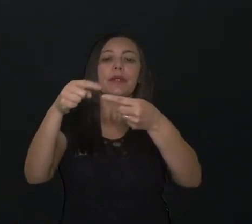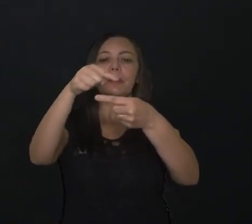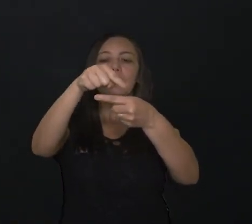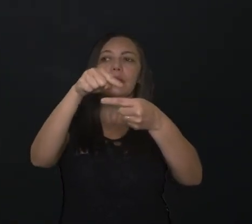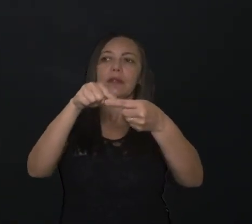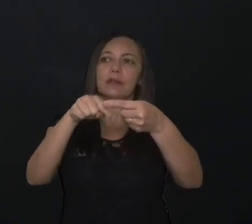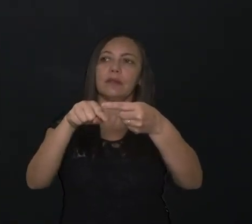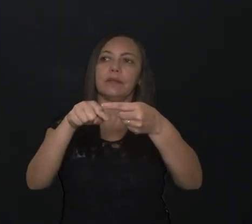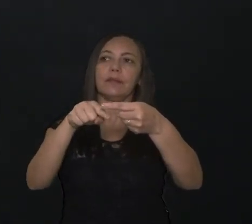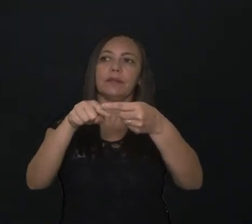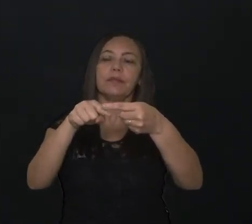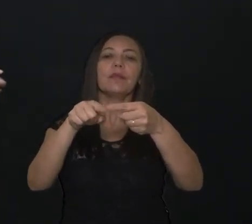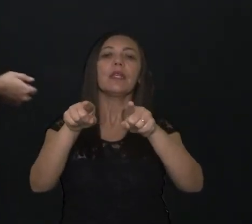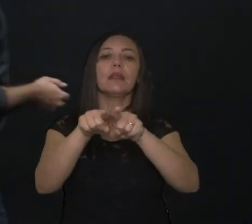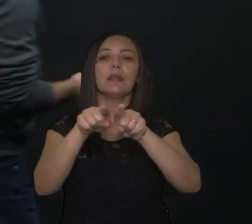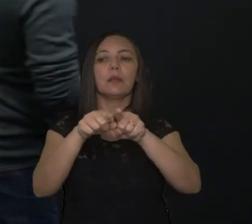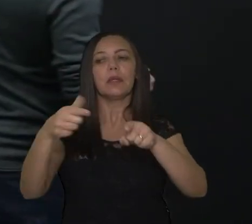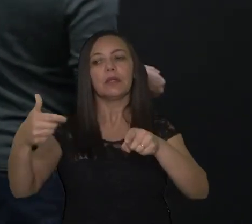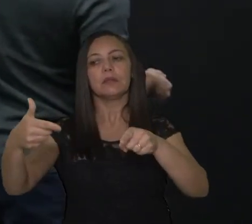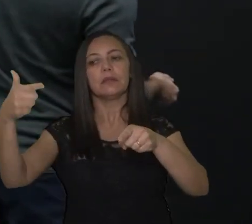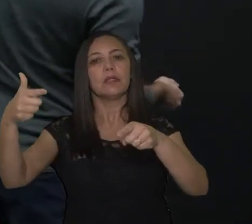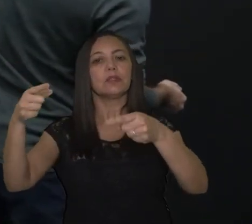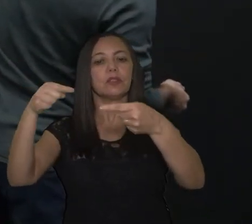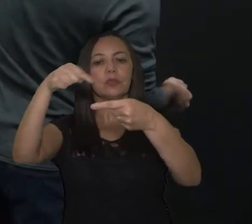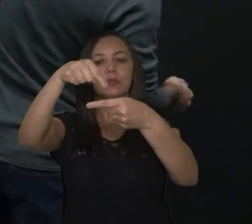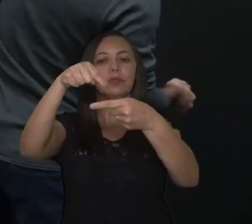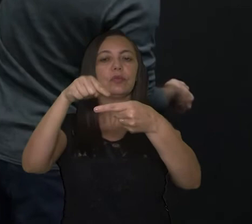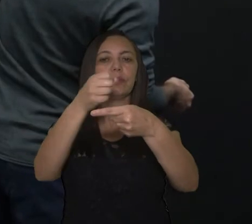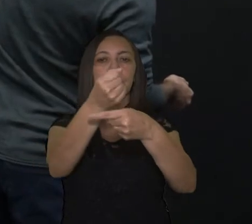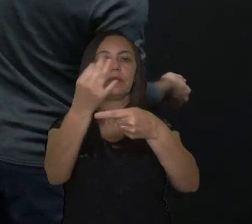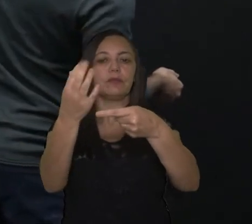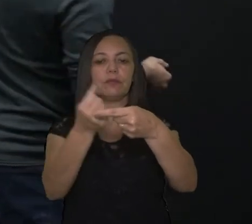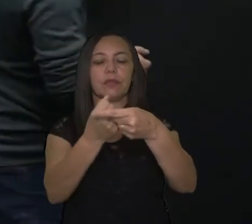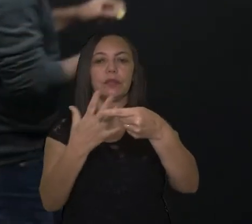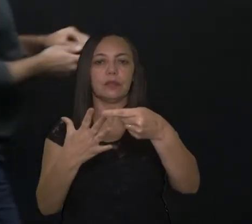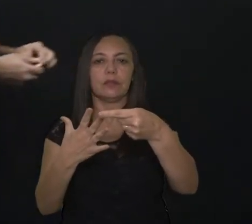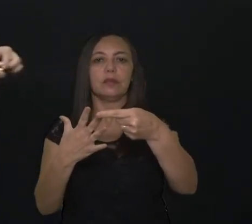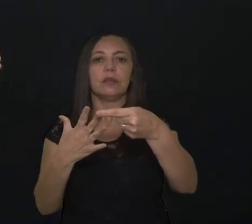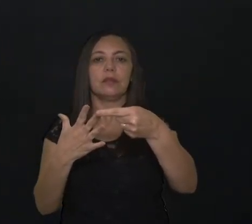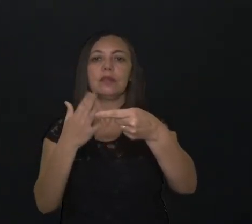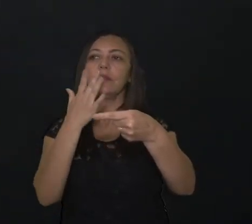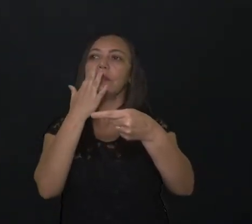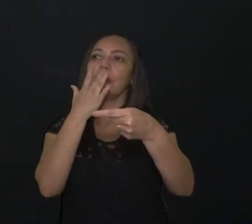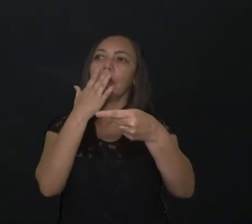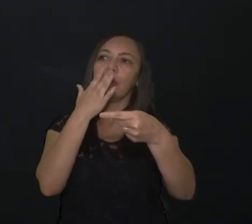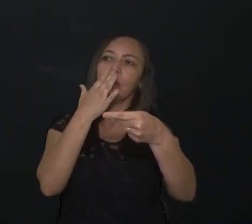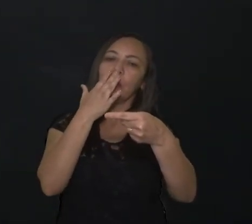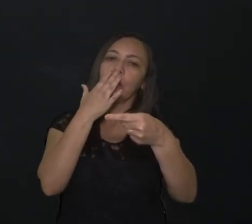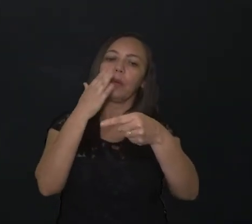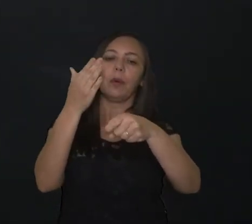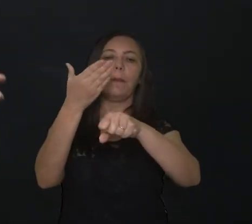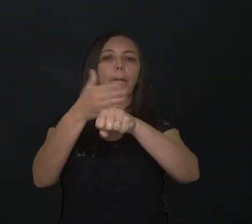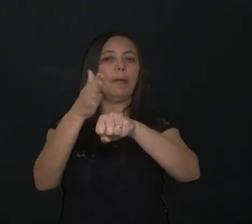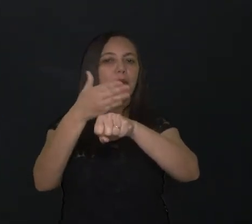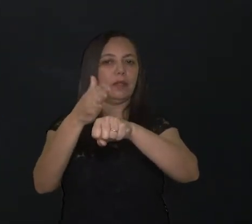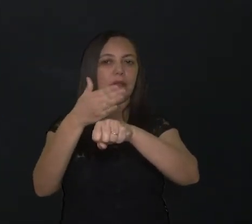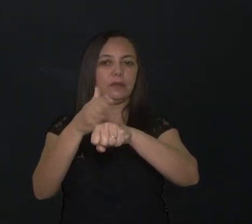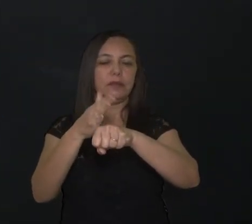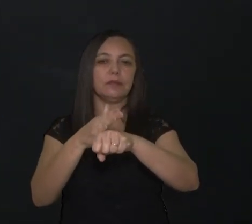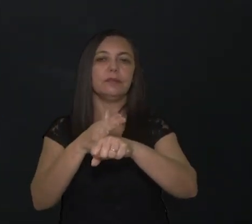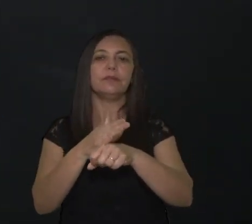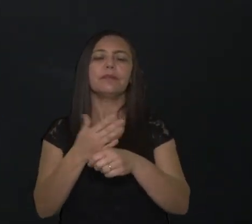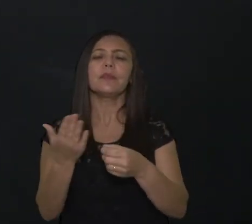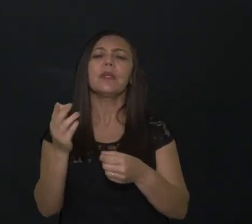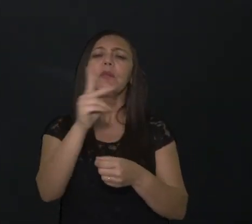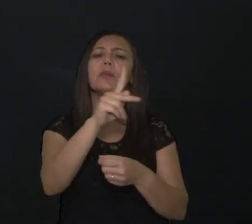aqui que está de branco, assim como esta segunda fração significa esta segunda fração que está de branco